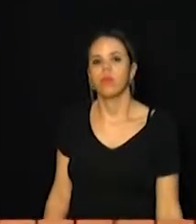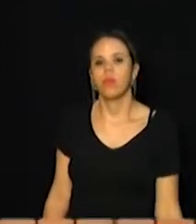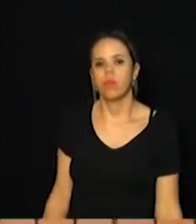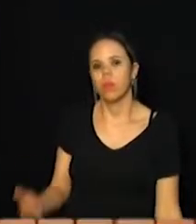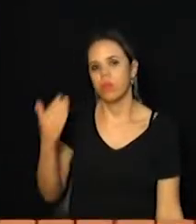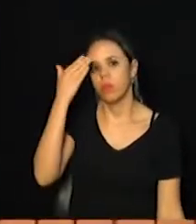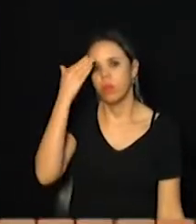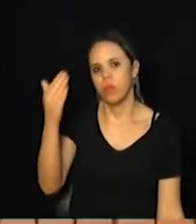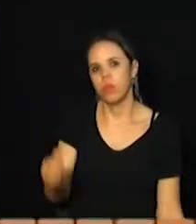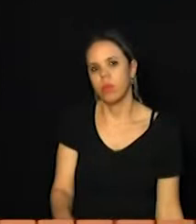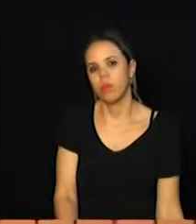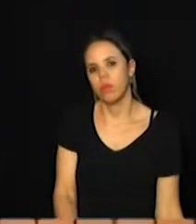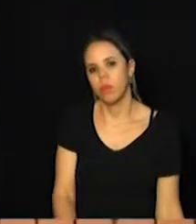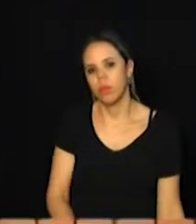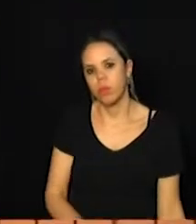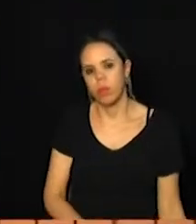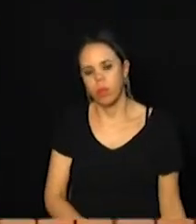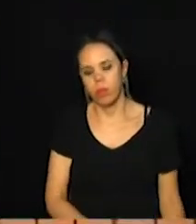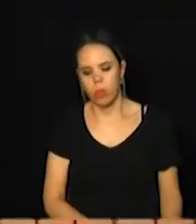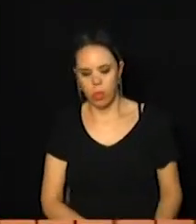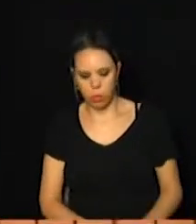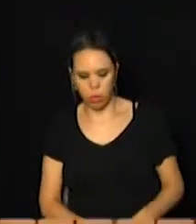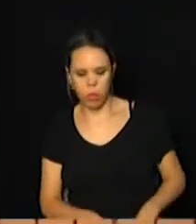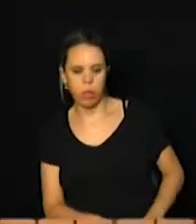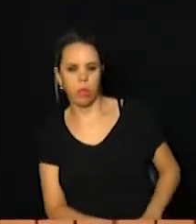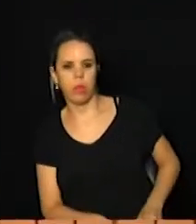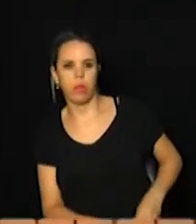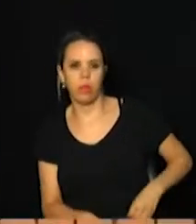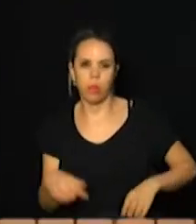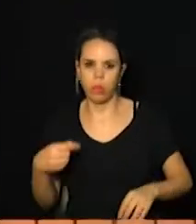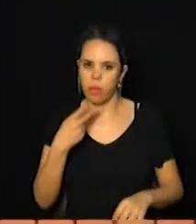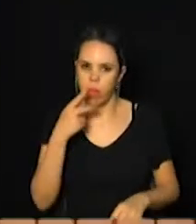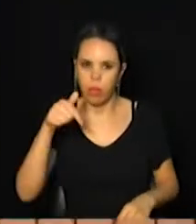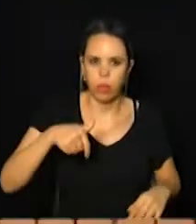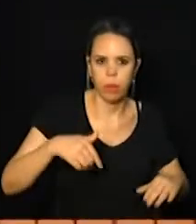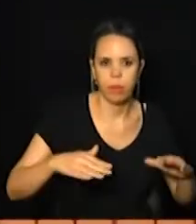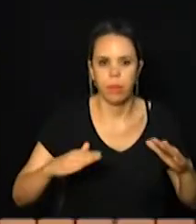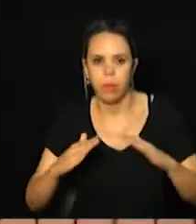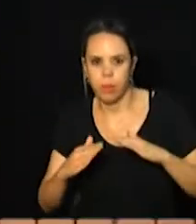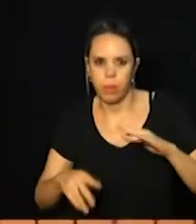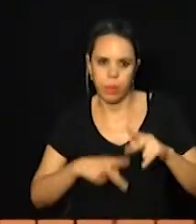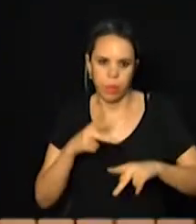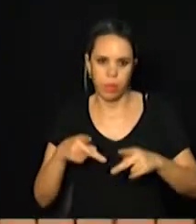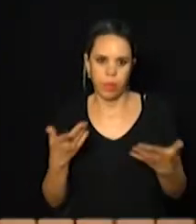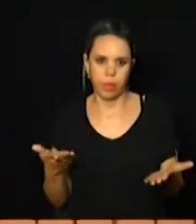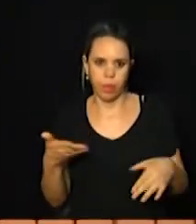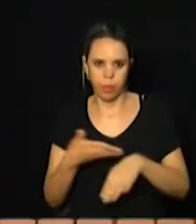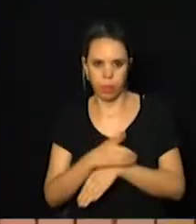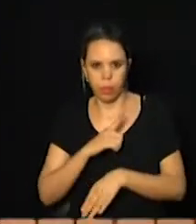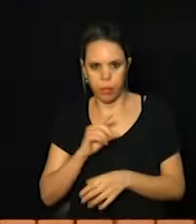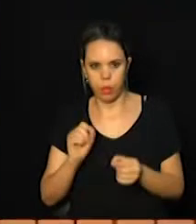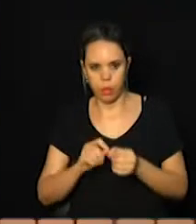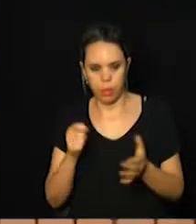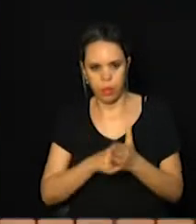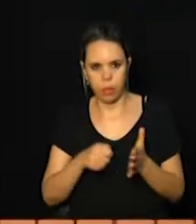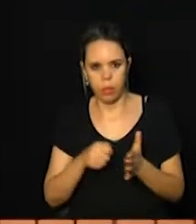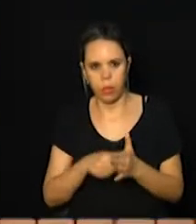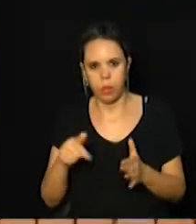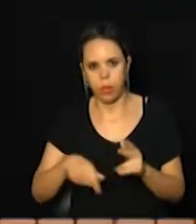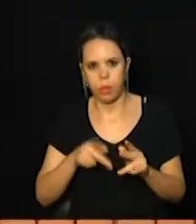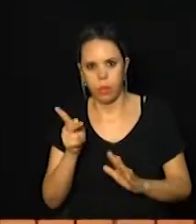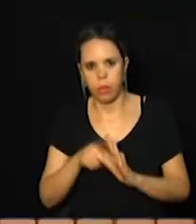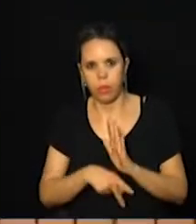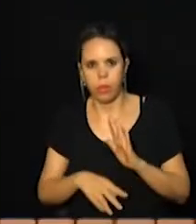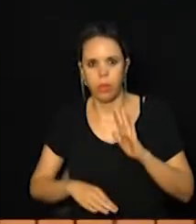agradecer porque assim fala que aqui a casa do povo e o povo tem que fazer reivindicação e